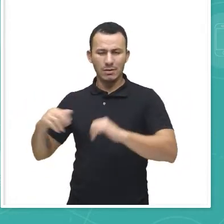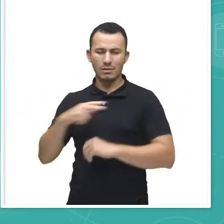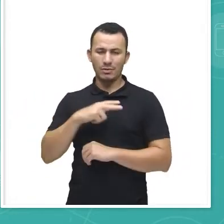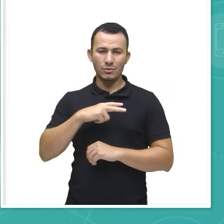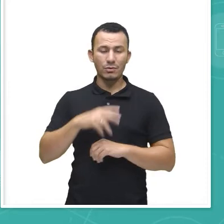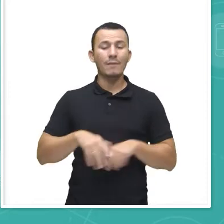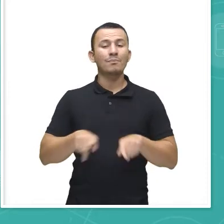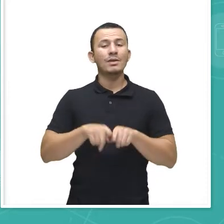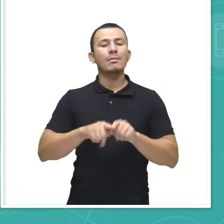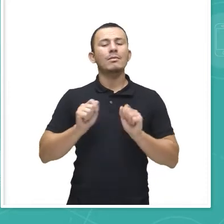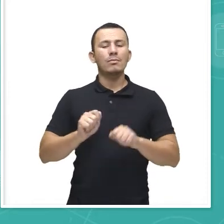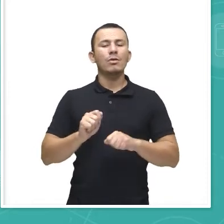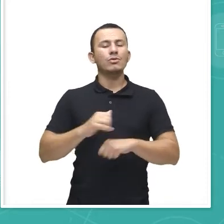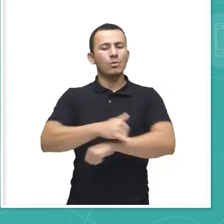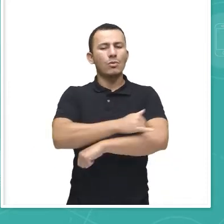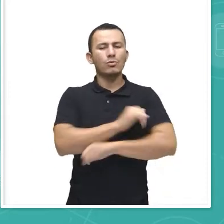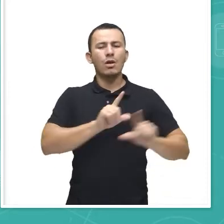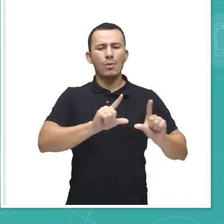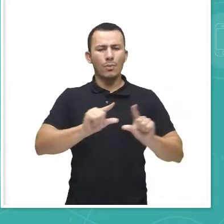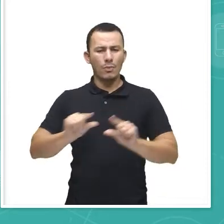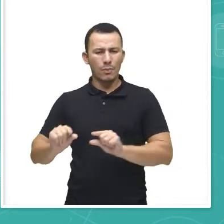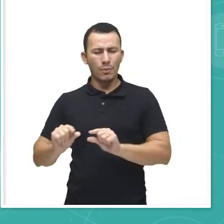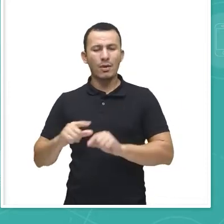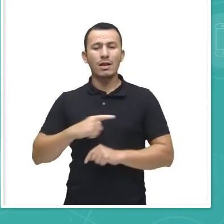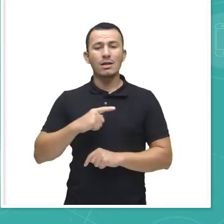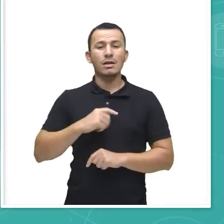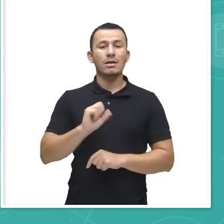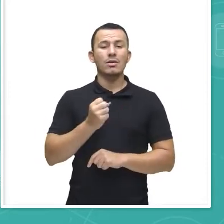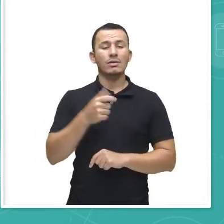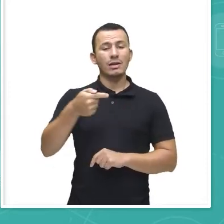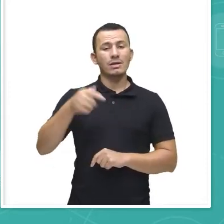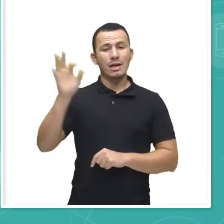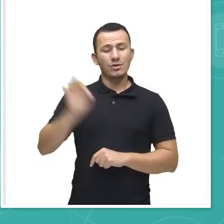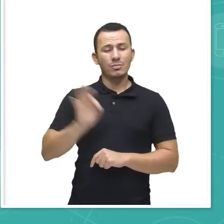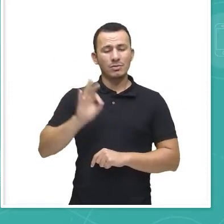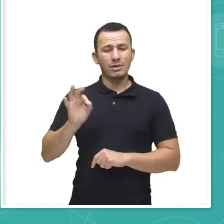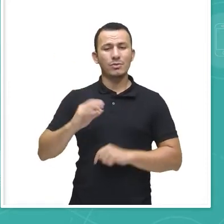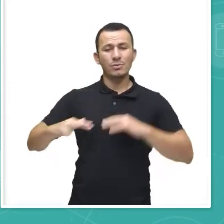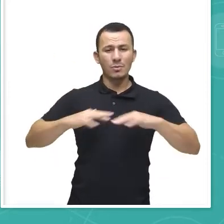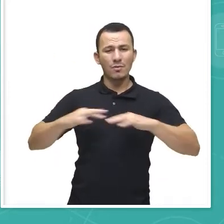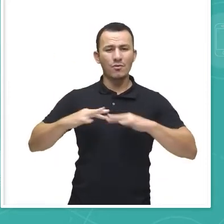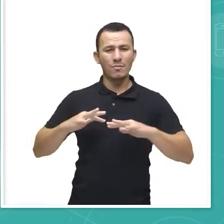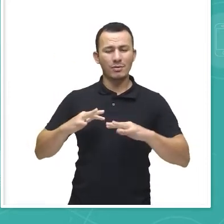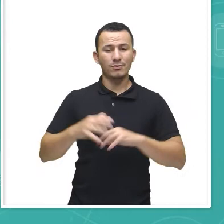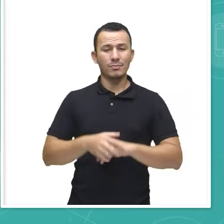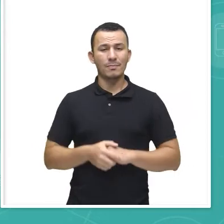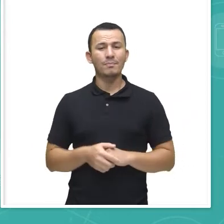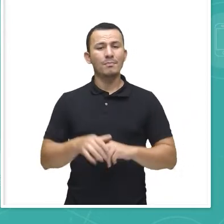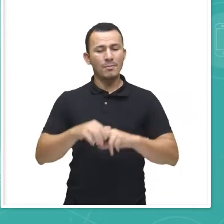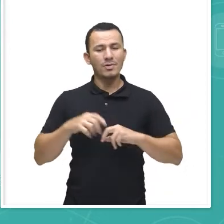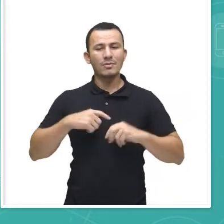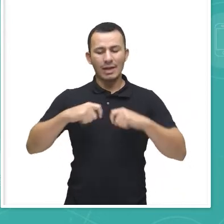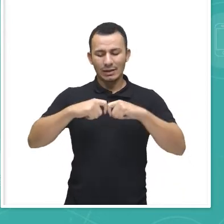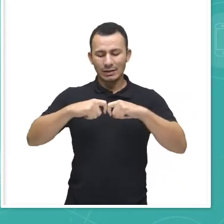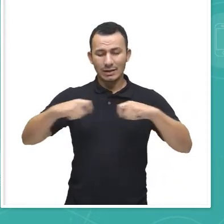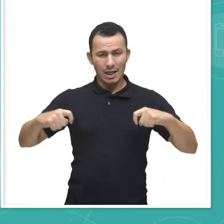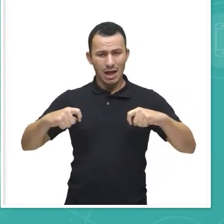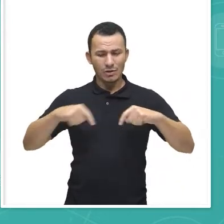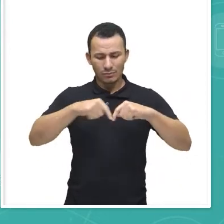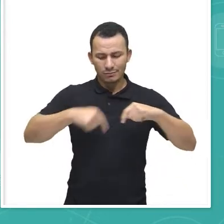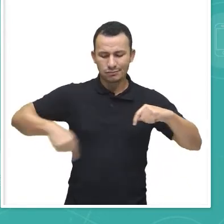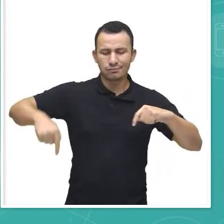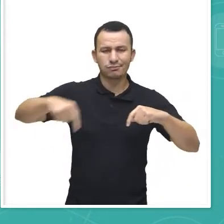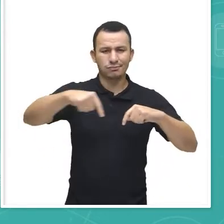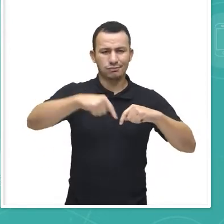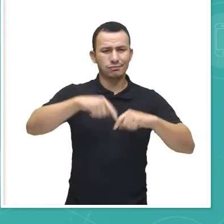caloria e absorve em torno de 87% do impacto, devido ao elástico que está